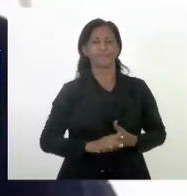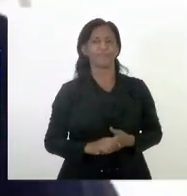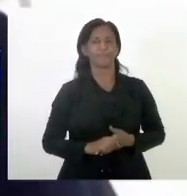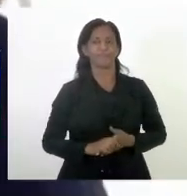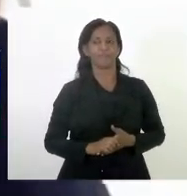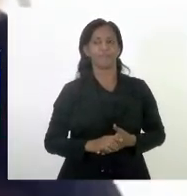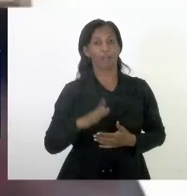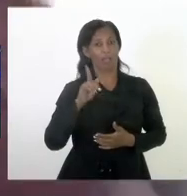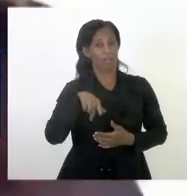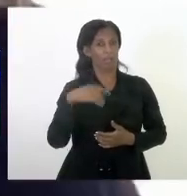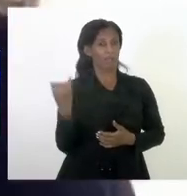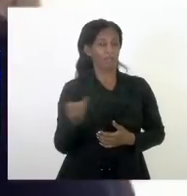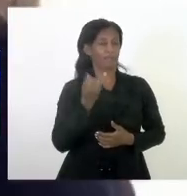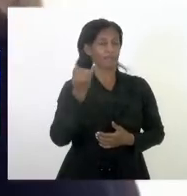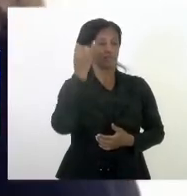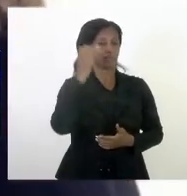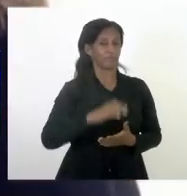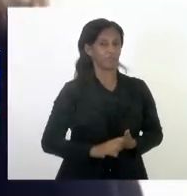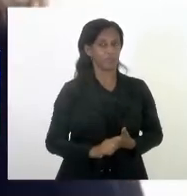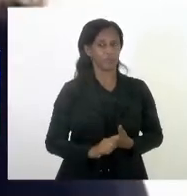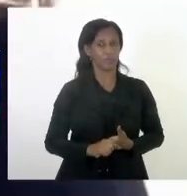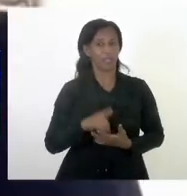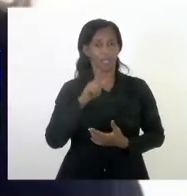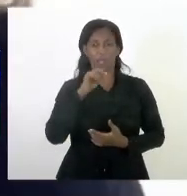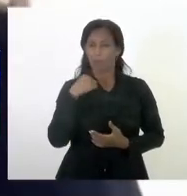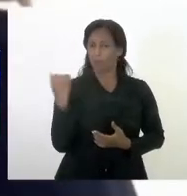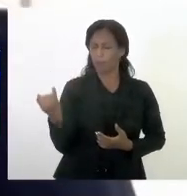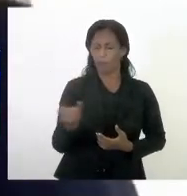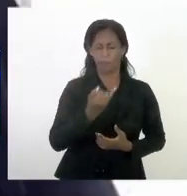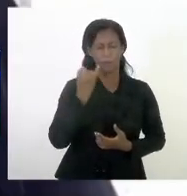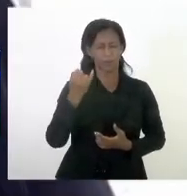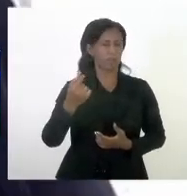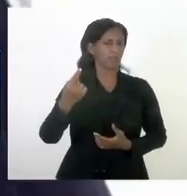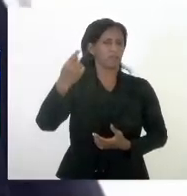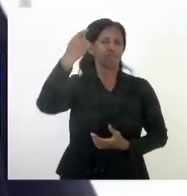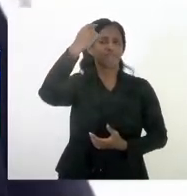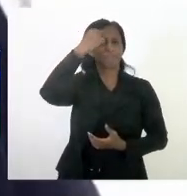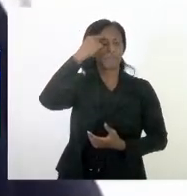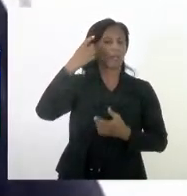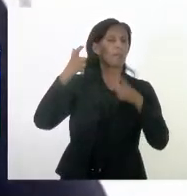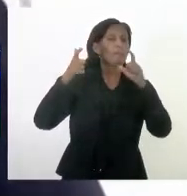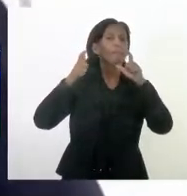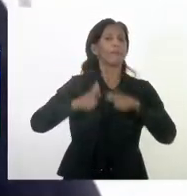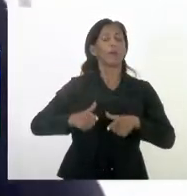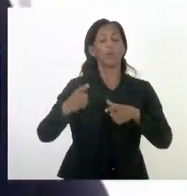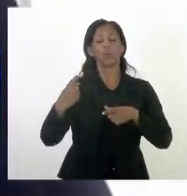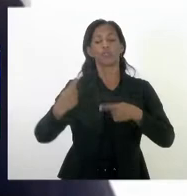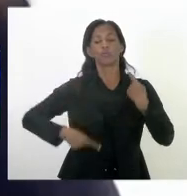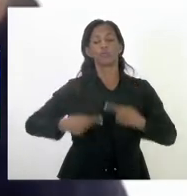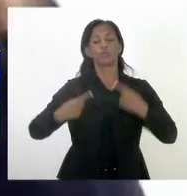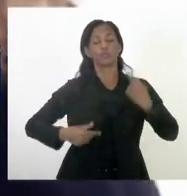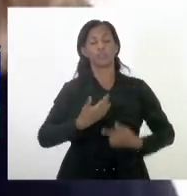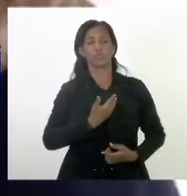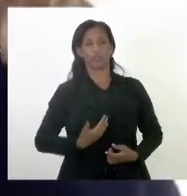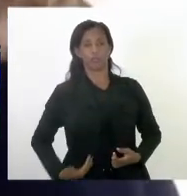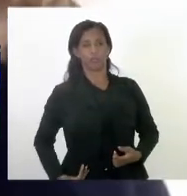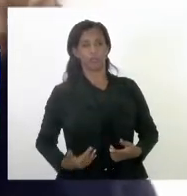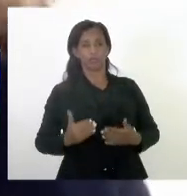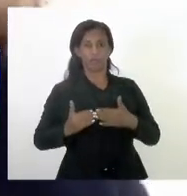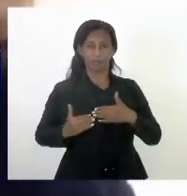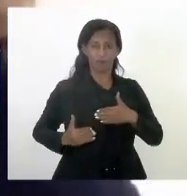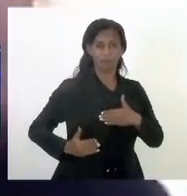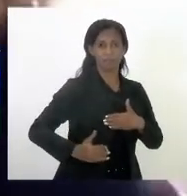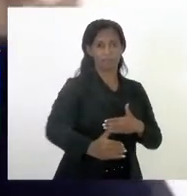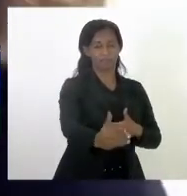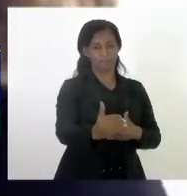é importante esse pilar para a gente, é importante para a gente ter a dimensão do para onde a política pública precisa avançar a partir da